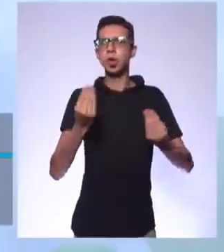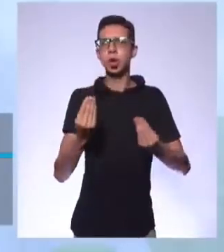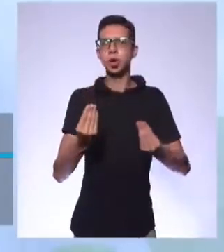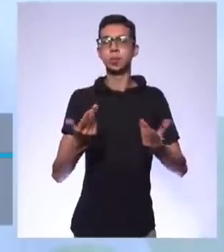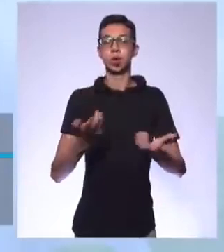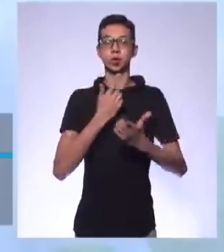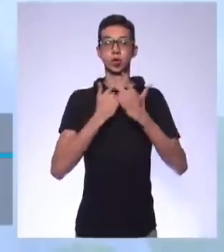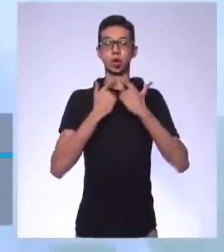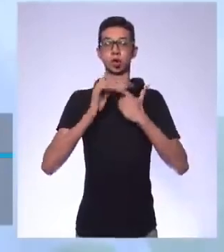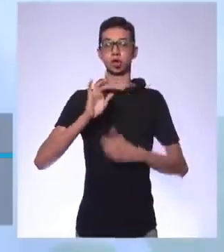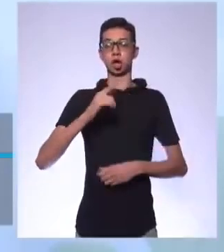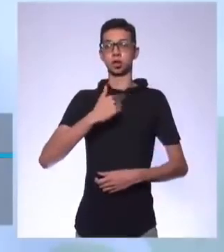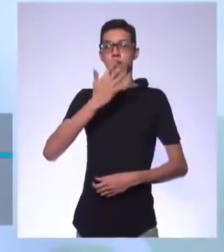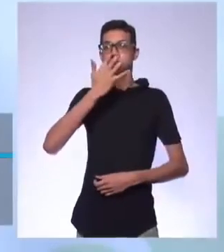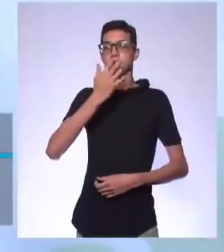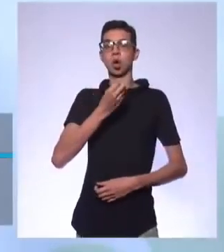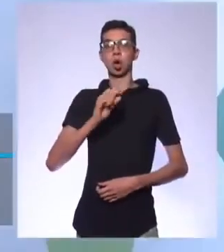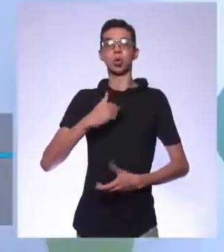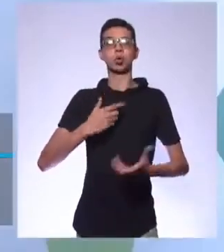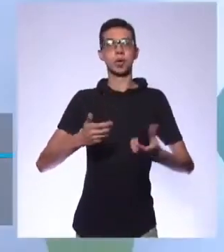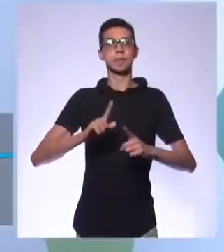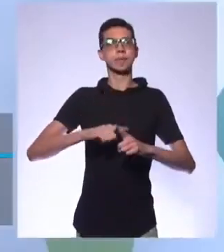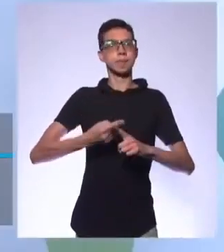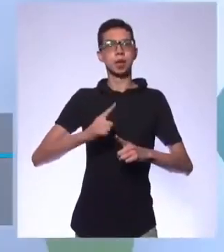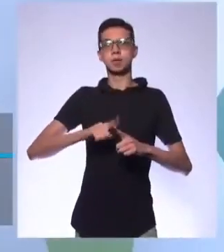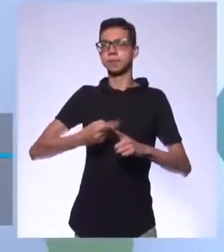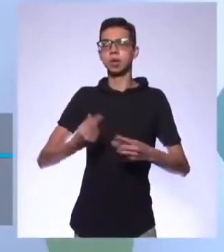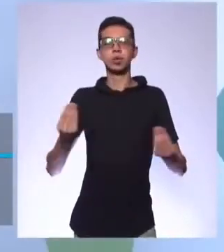quero mais e mais e mais? a professora